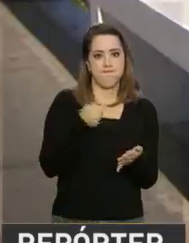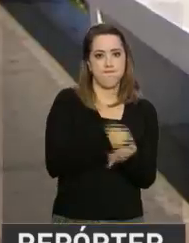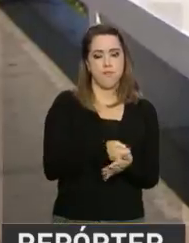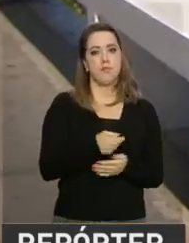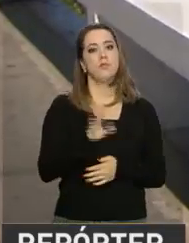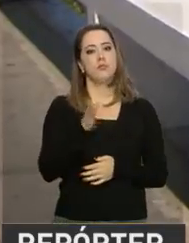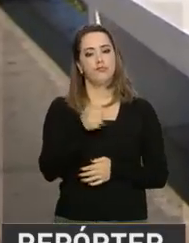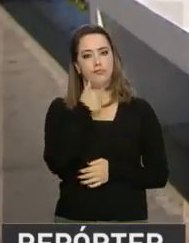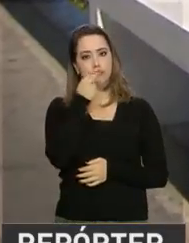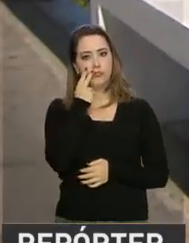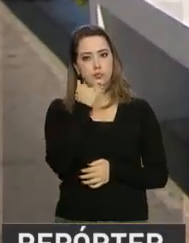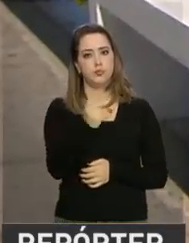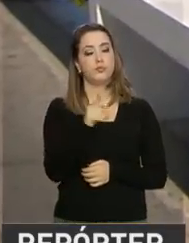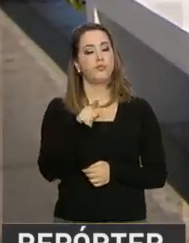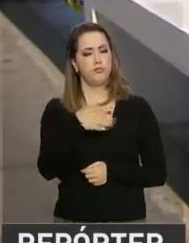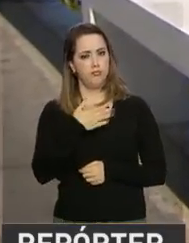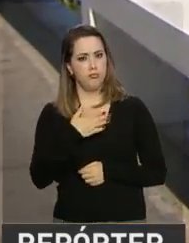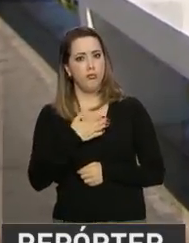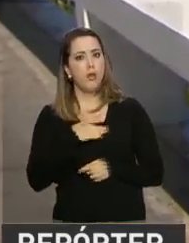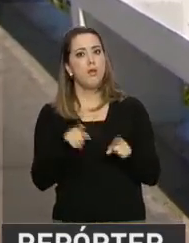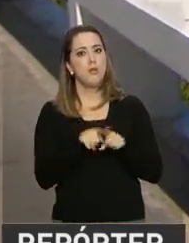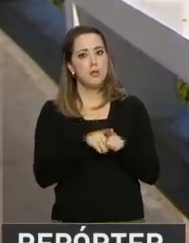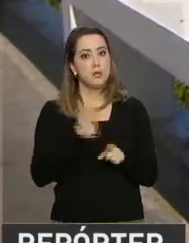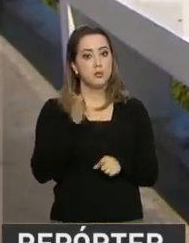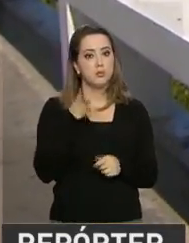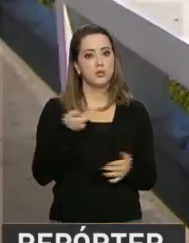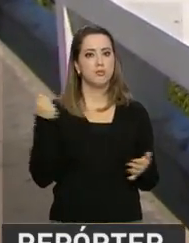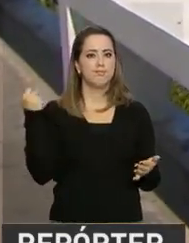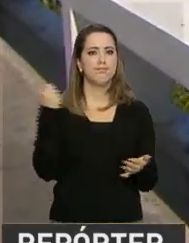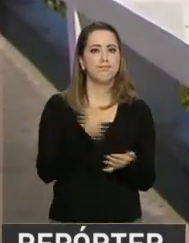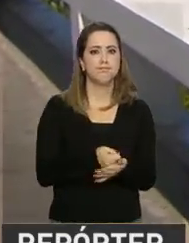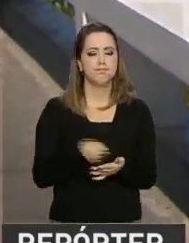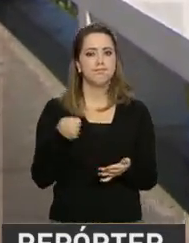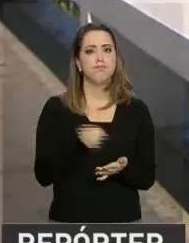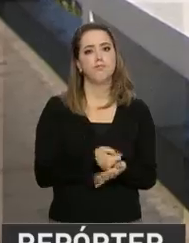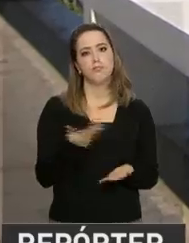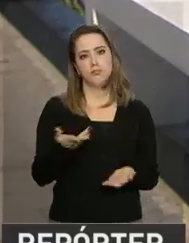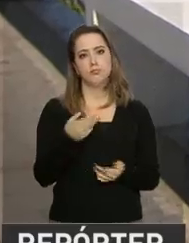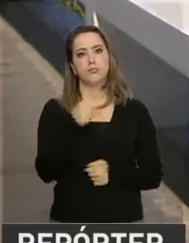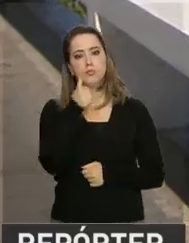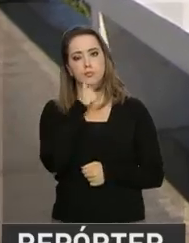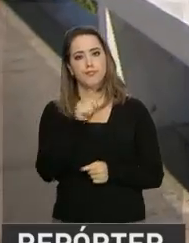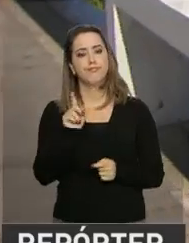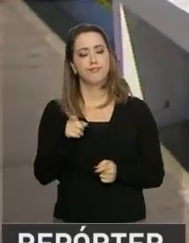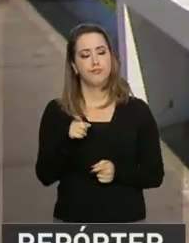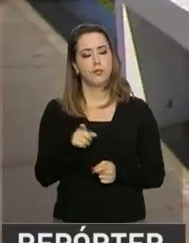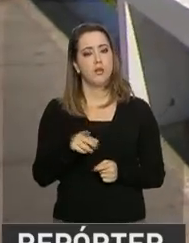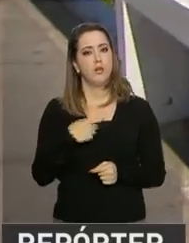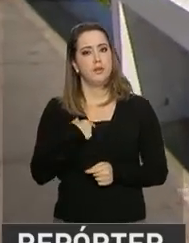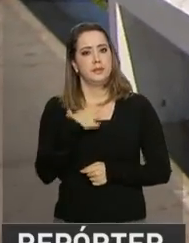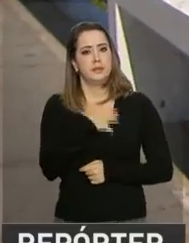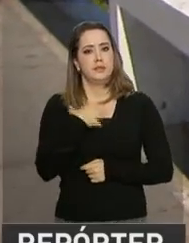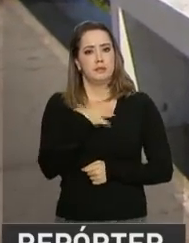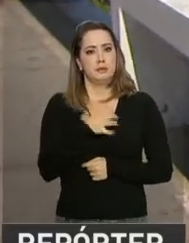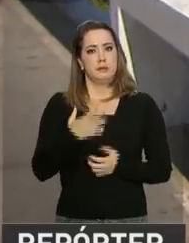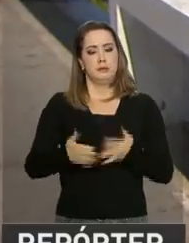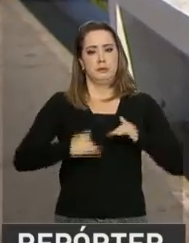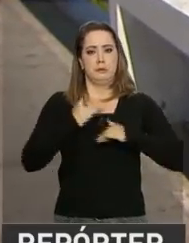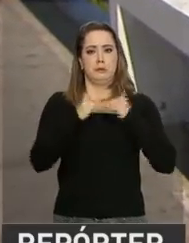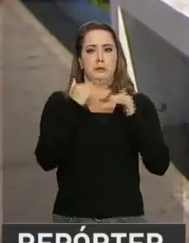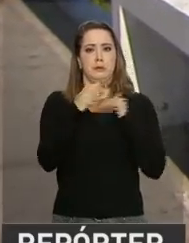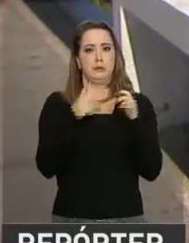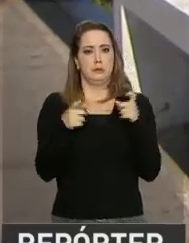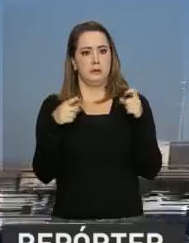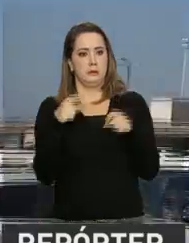já minha mãe já apanhou do marido dela né que é uma violência contra a mulher não tem como não ser e a gente querendo ou não cresce um pouco traumatizado né com